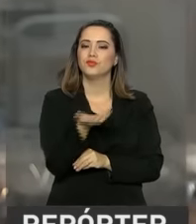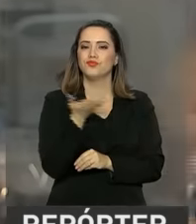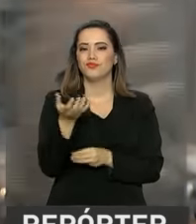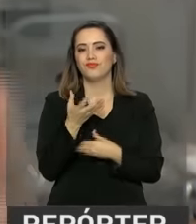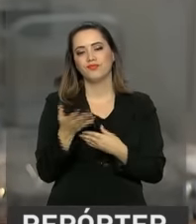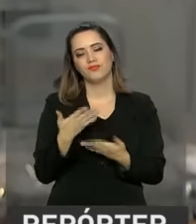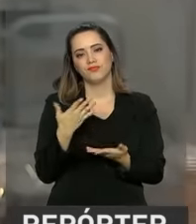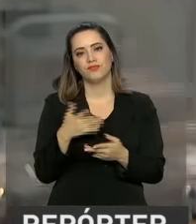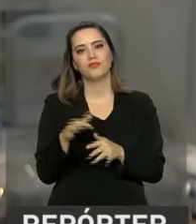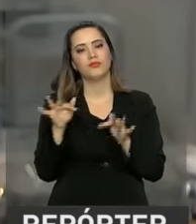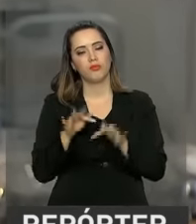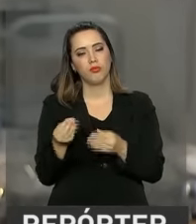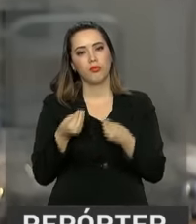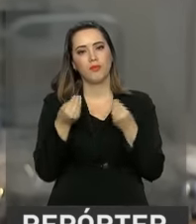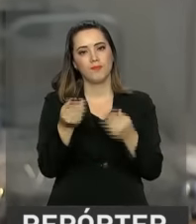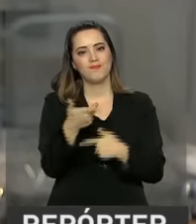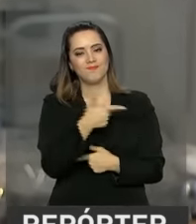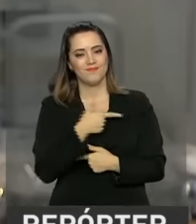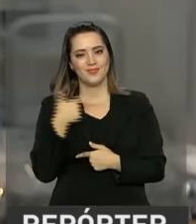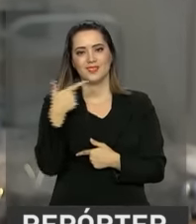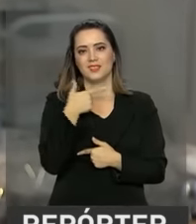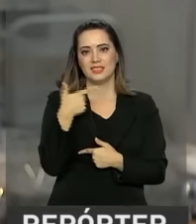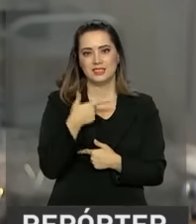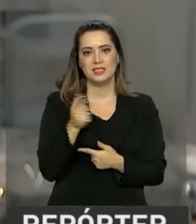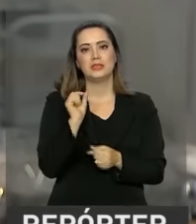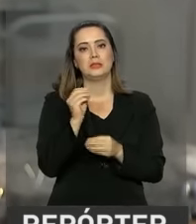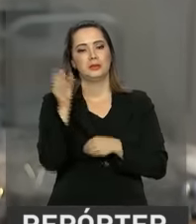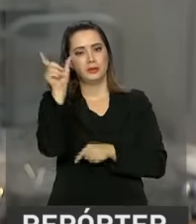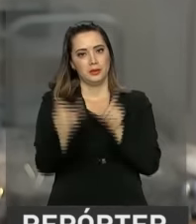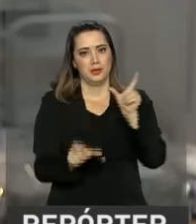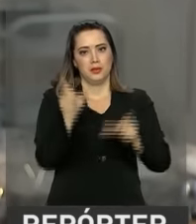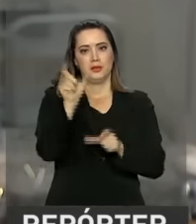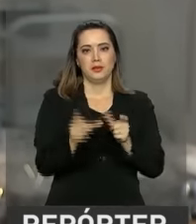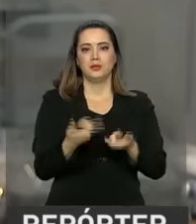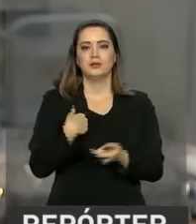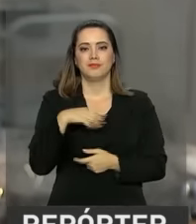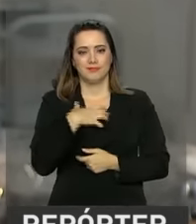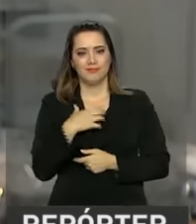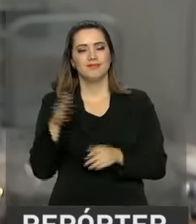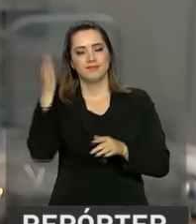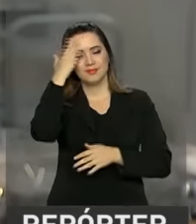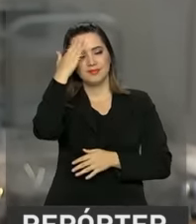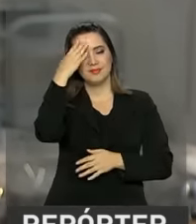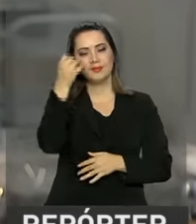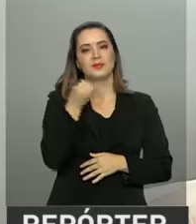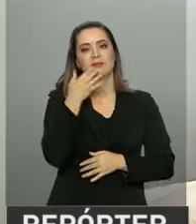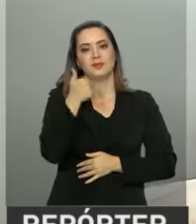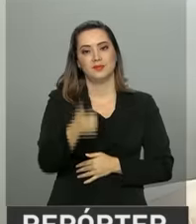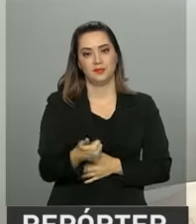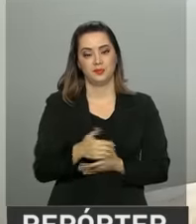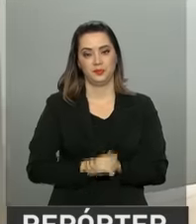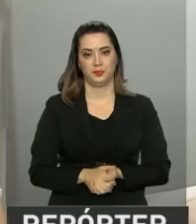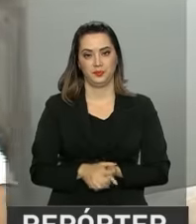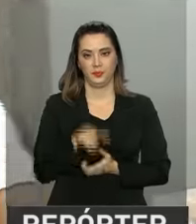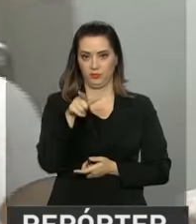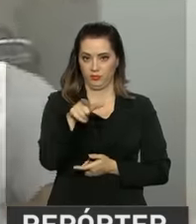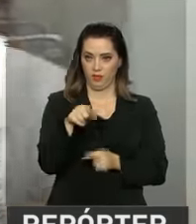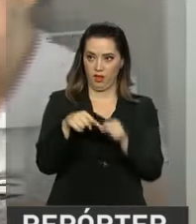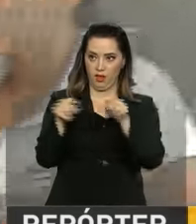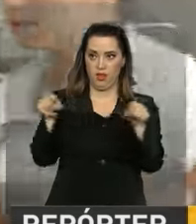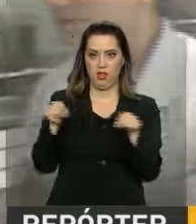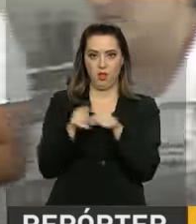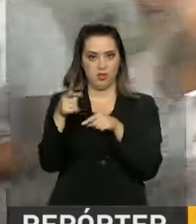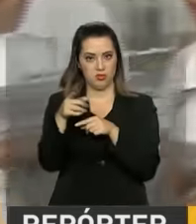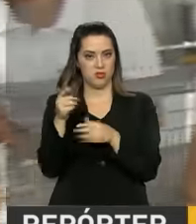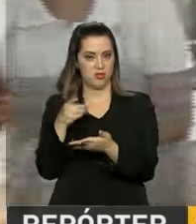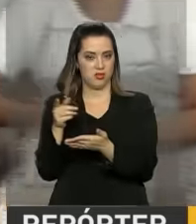agradar. Quanto passar simpatia para as pessoas, eu acho que a gente manda muito bem nessa área aí do atendimento. E na loja onde ela trabalha, a Júlia